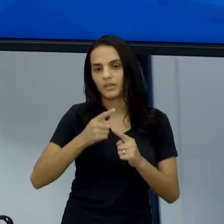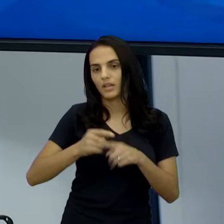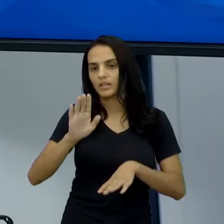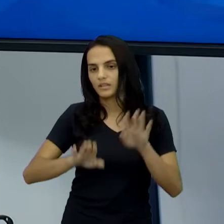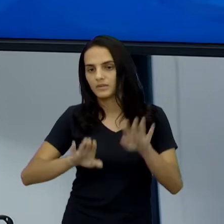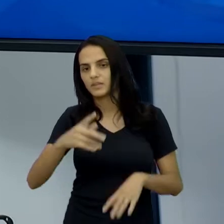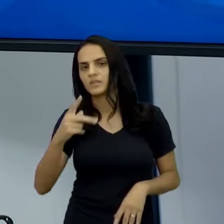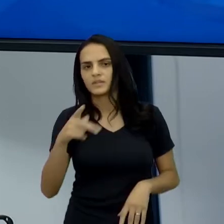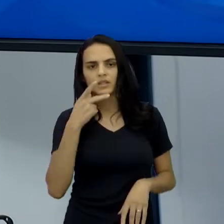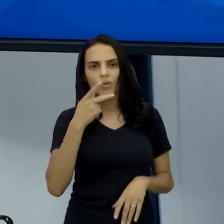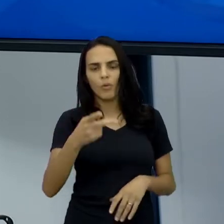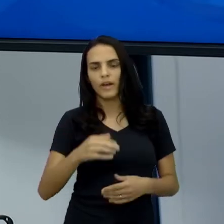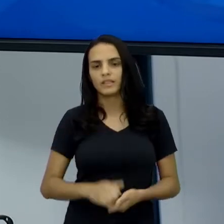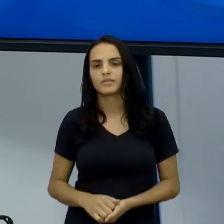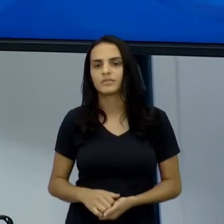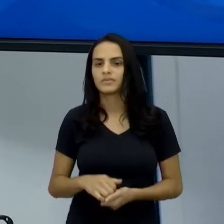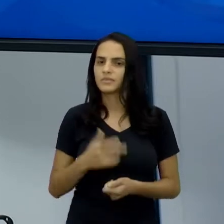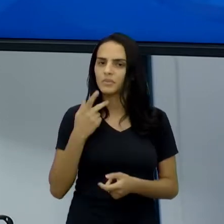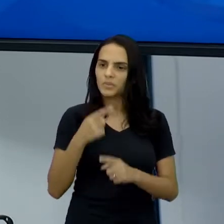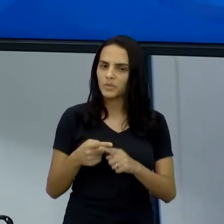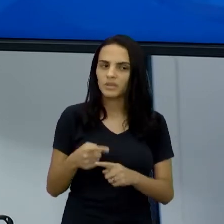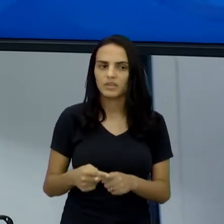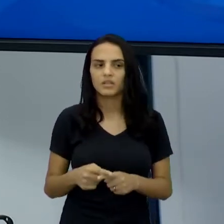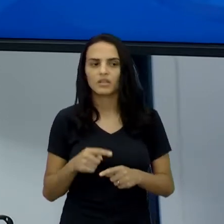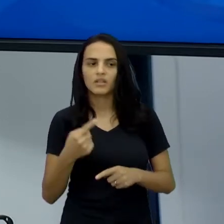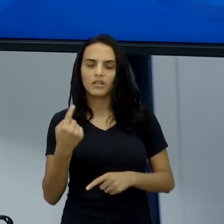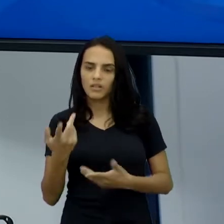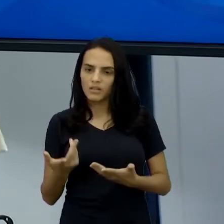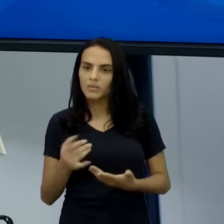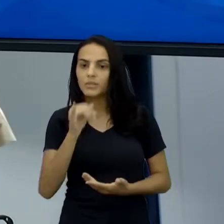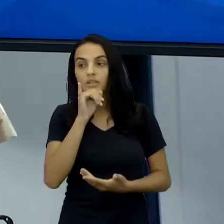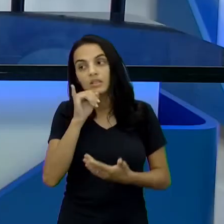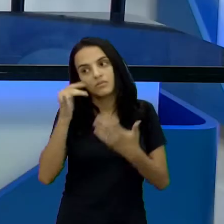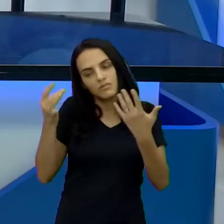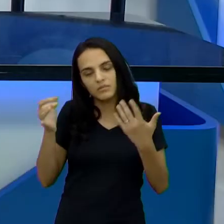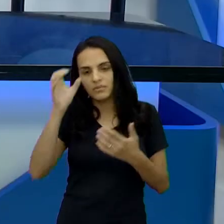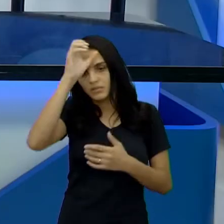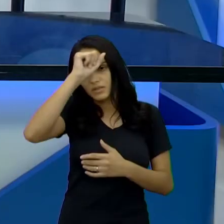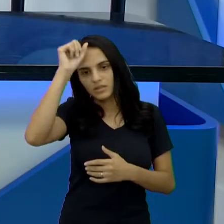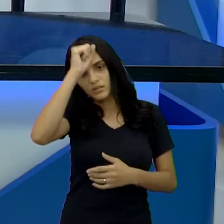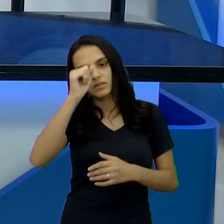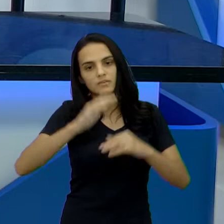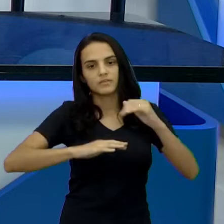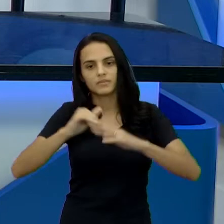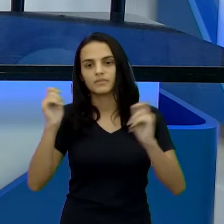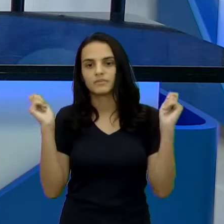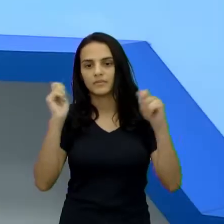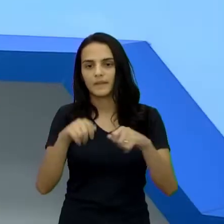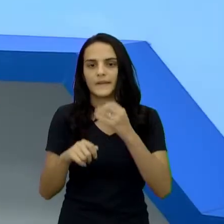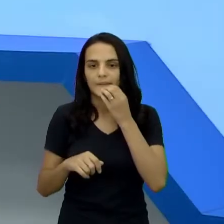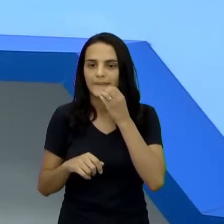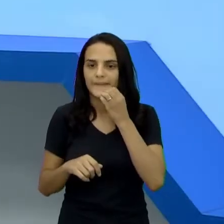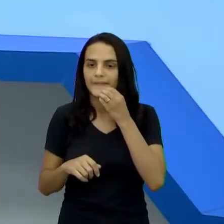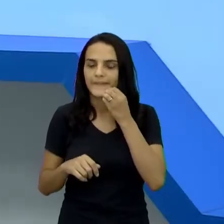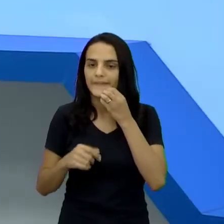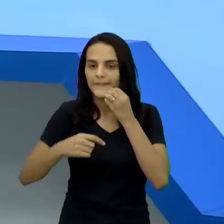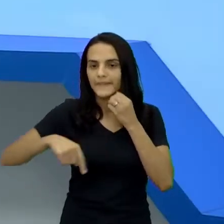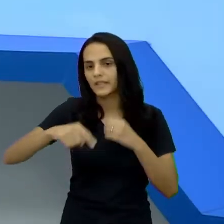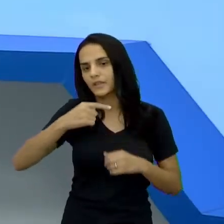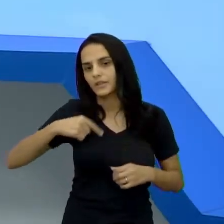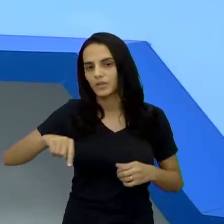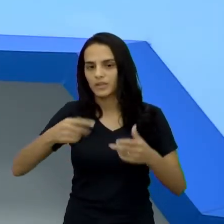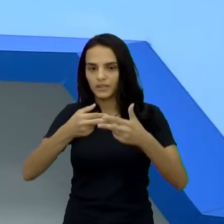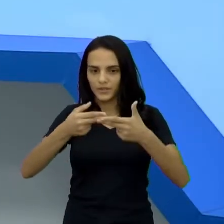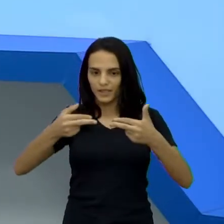isso? Por que eu tô estudando isso? Uma hora você vai saber. Sempre. Uma hora vai servir pra alguma coisa. Então, vamos lá. Que provavelmente a gente é